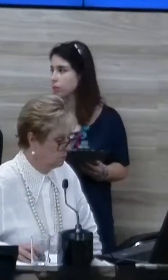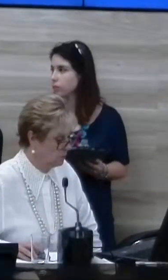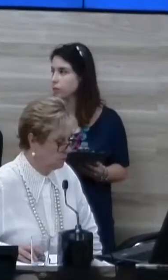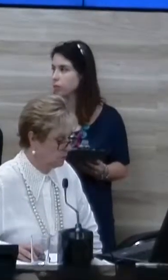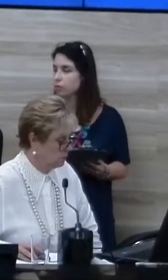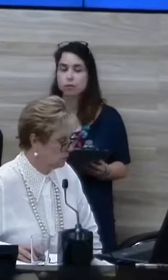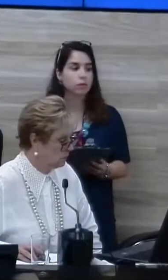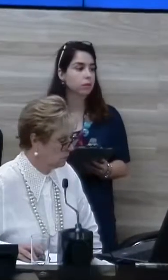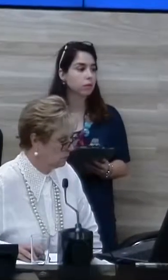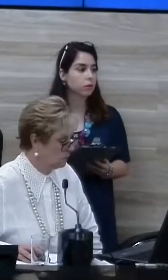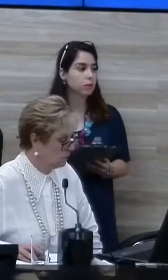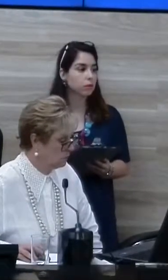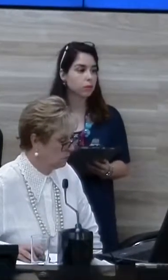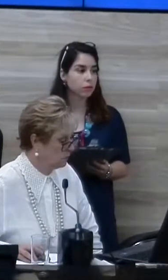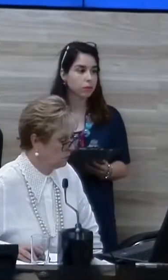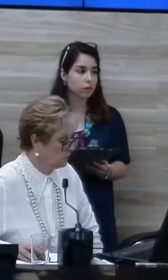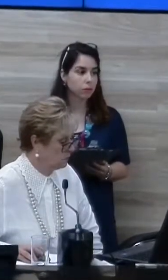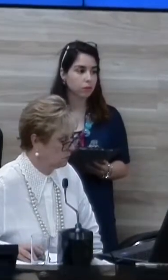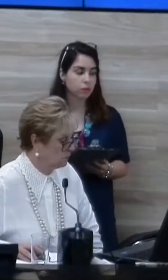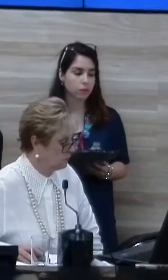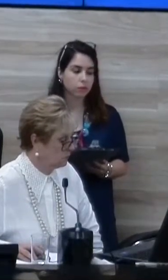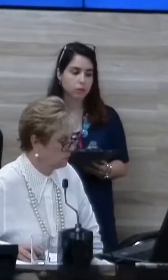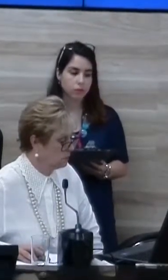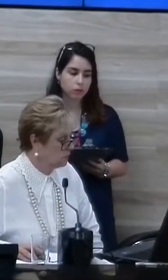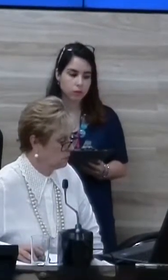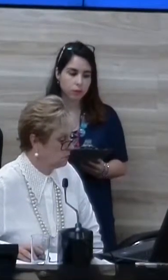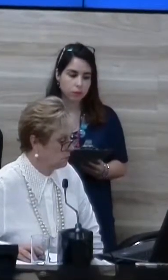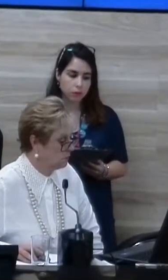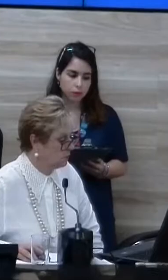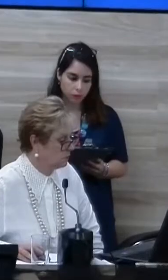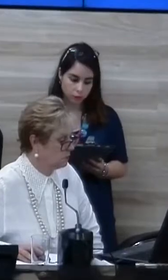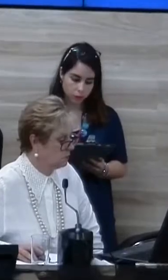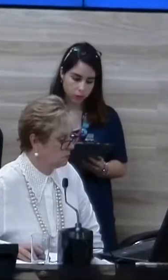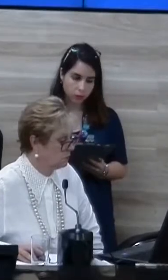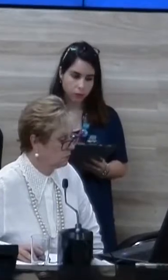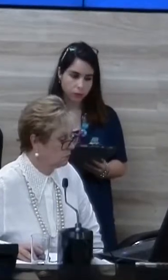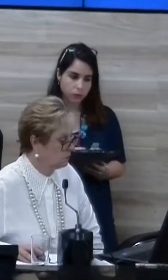A moção está em discussão. Eu quero discutir, presidente. A palavra o